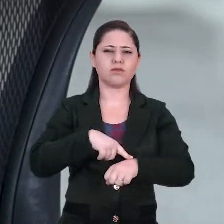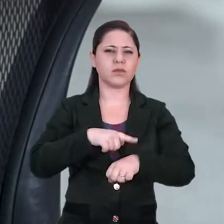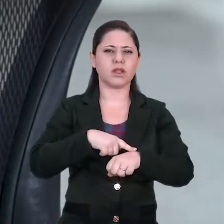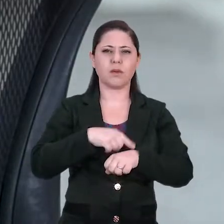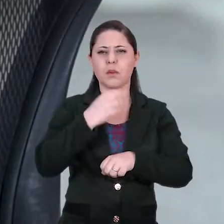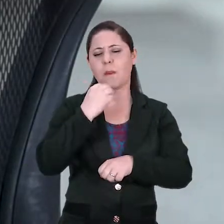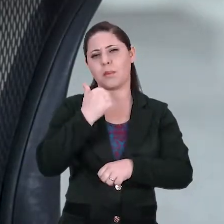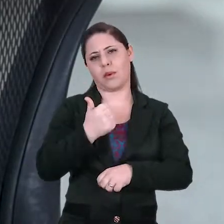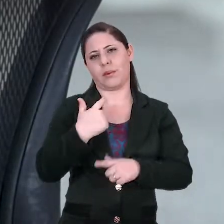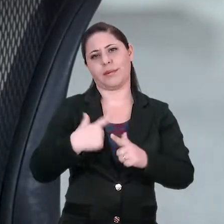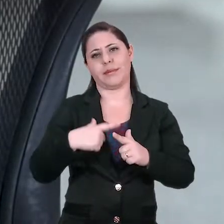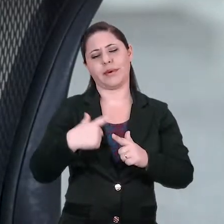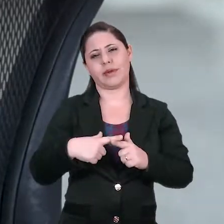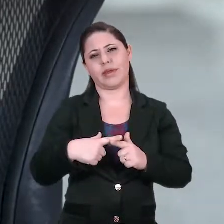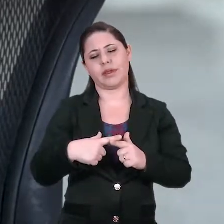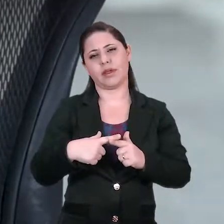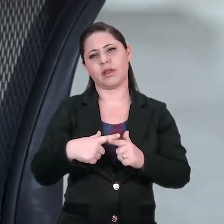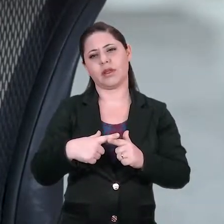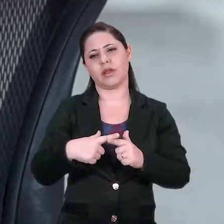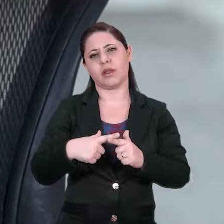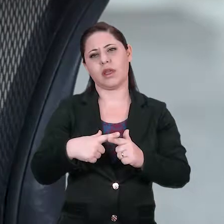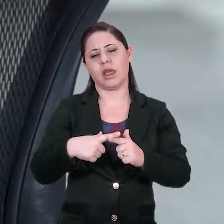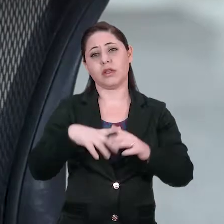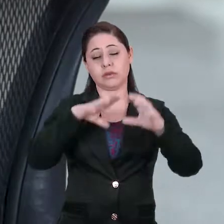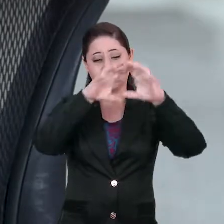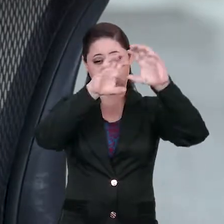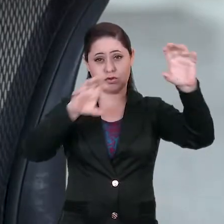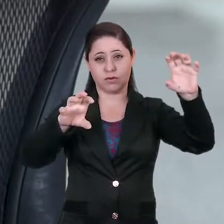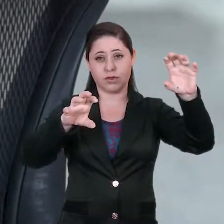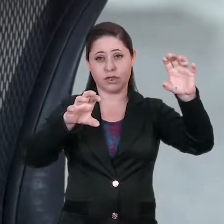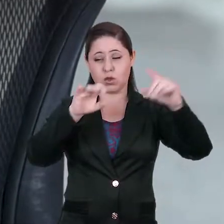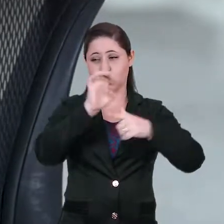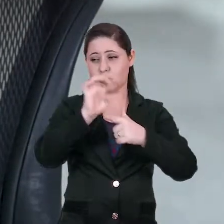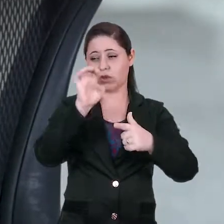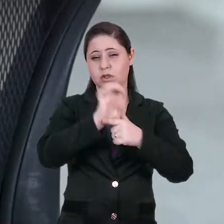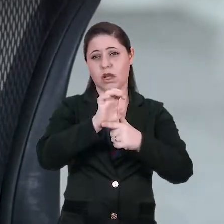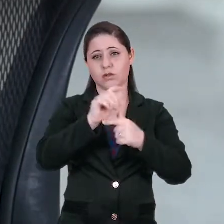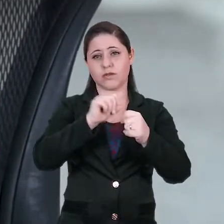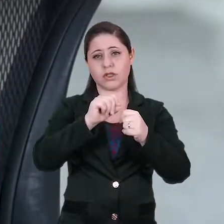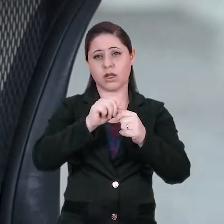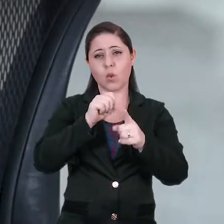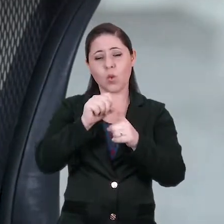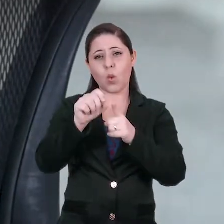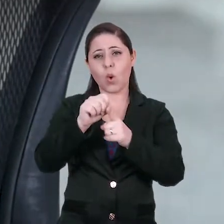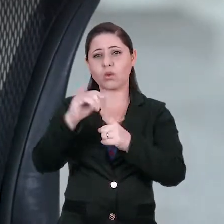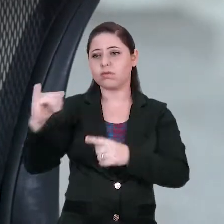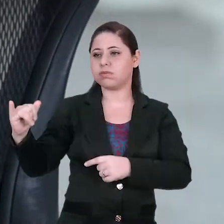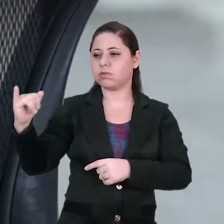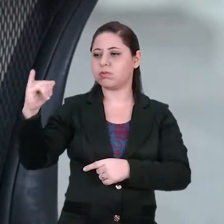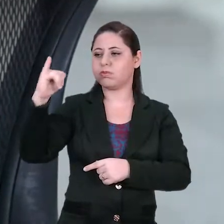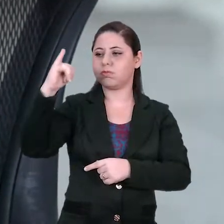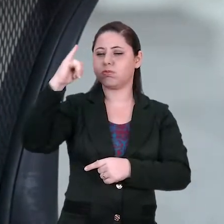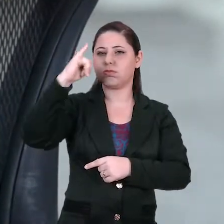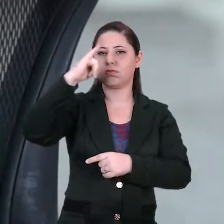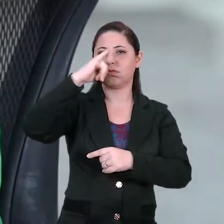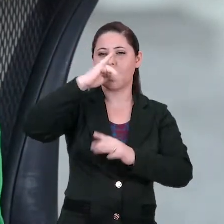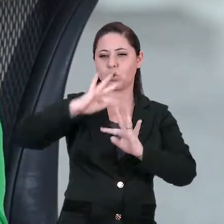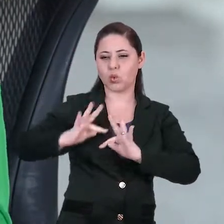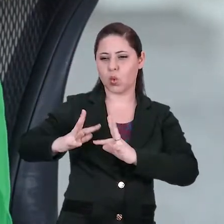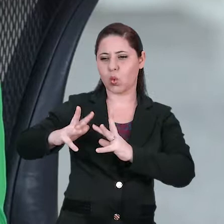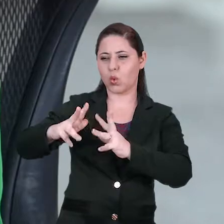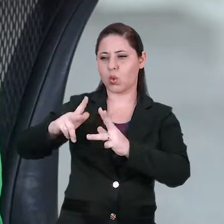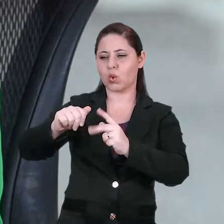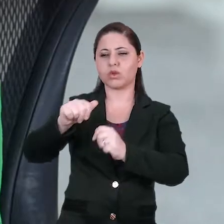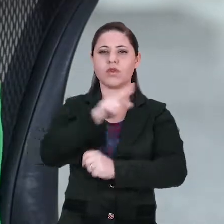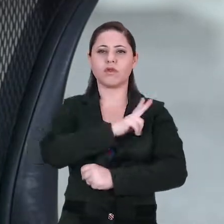boa. Primeiro porque foi na época da divisão do Estado, foi fretado um avião, fomos todos para Brasília, não só os vereadores,